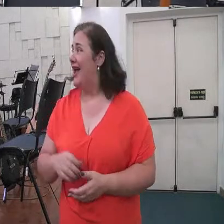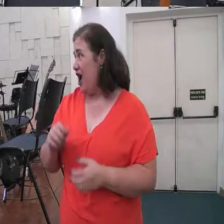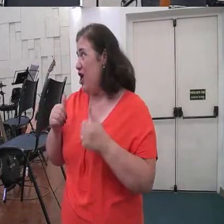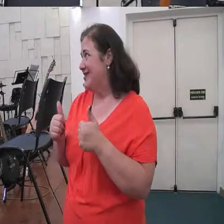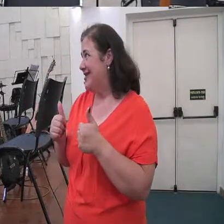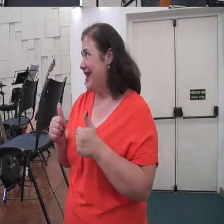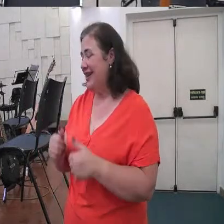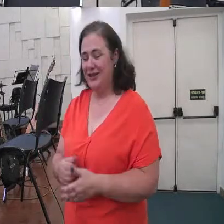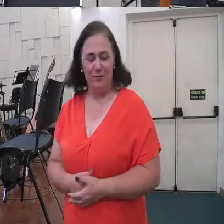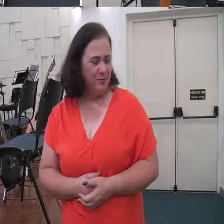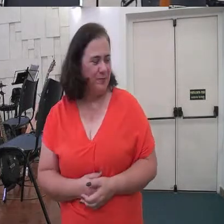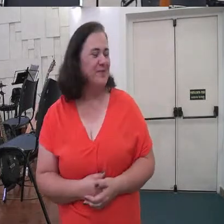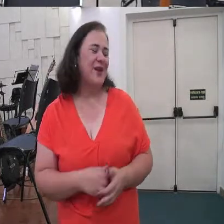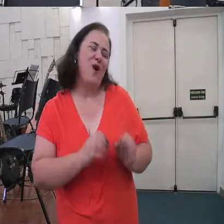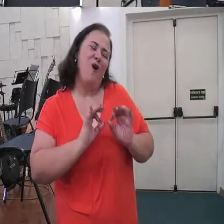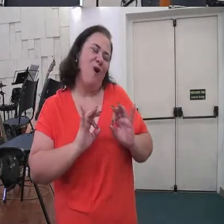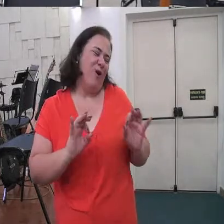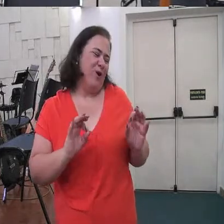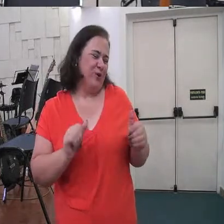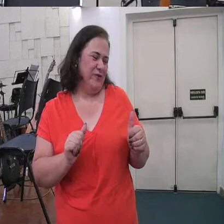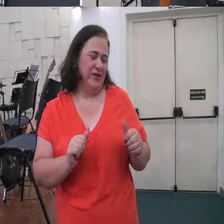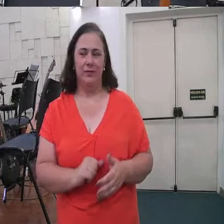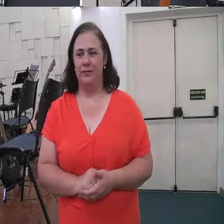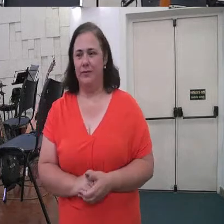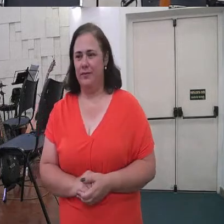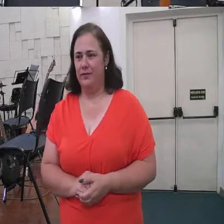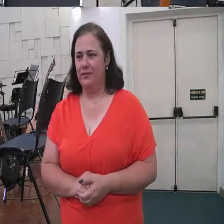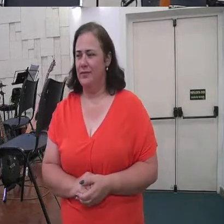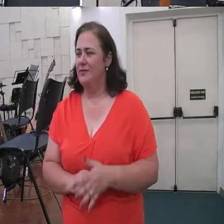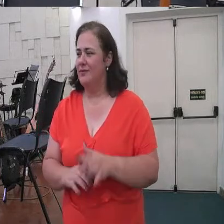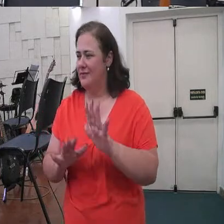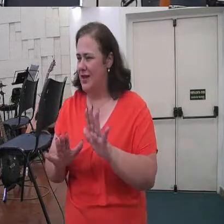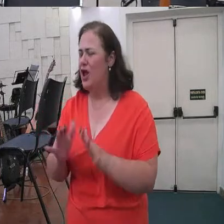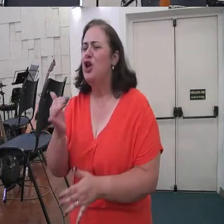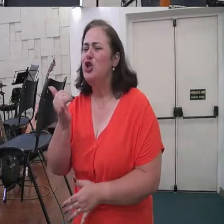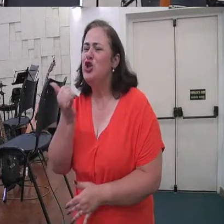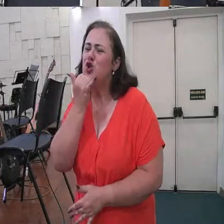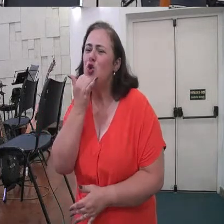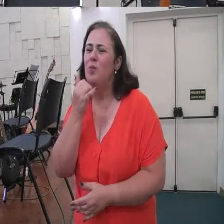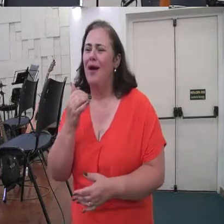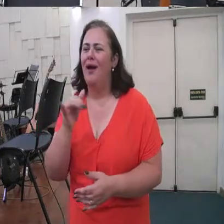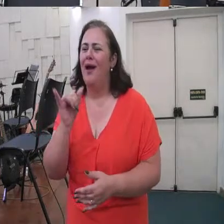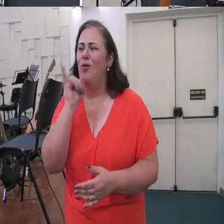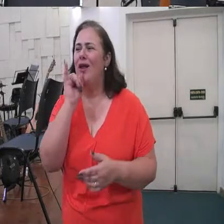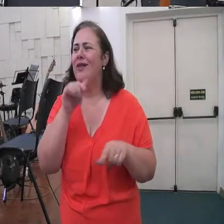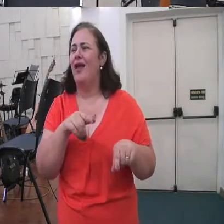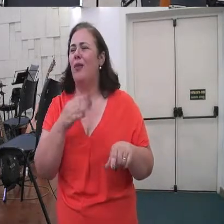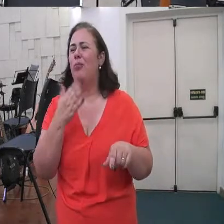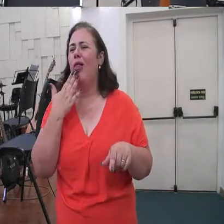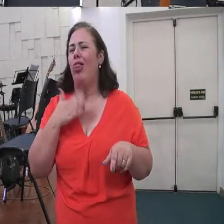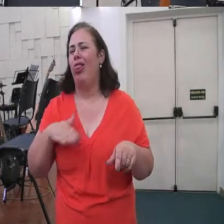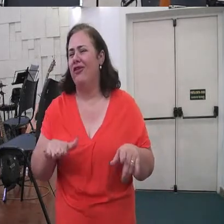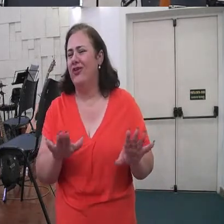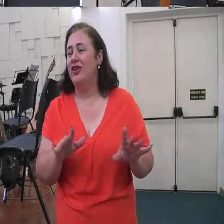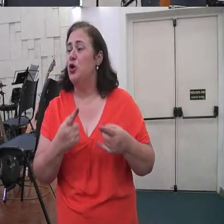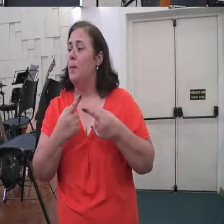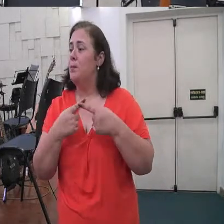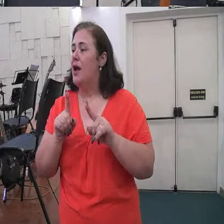um exemplo tão infantil, mas a nossa vida é assim. Fé e obras na mesma